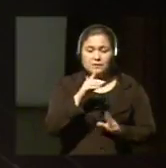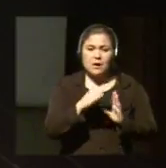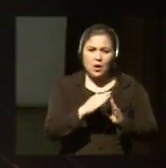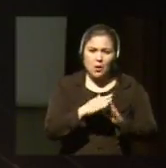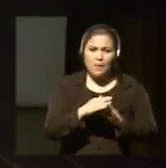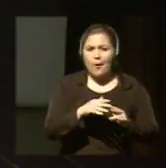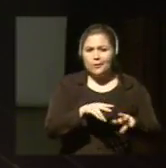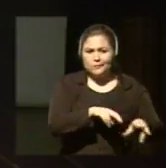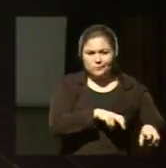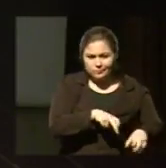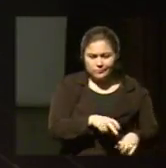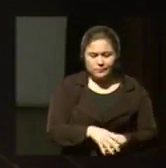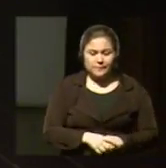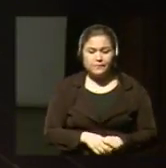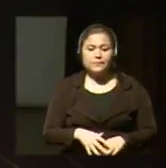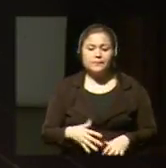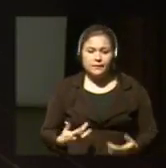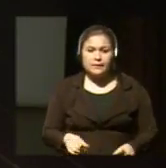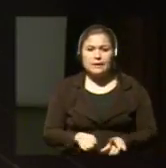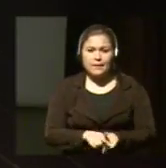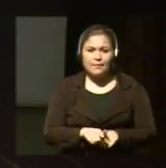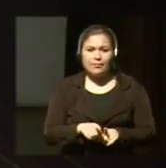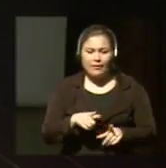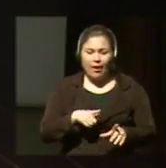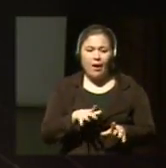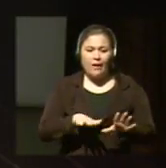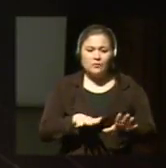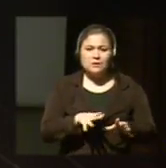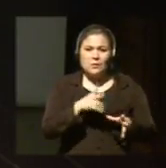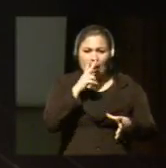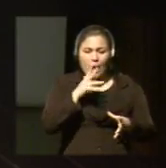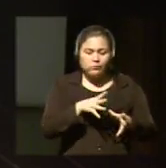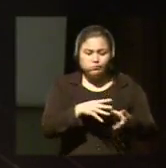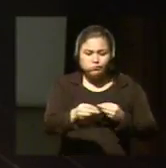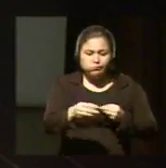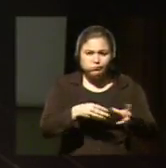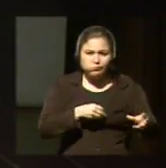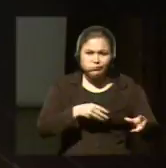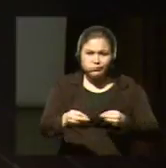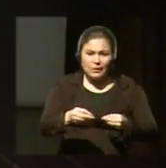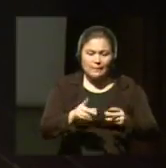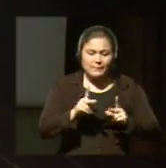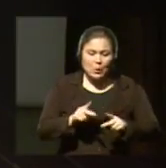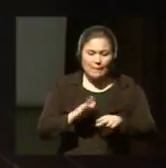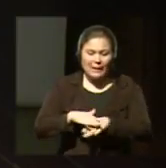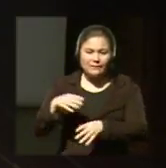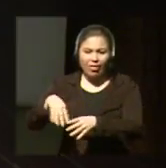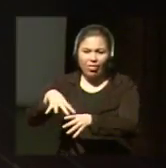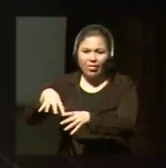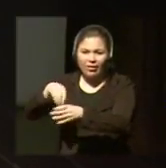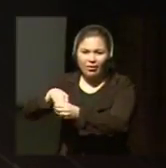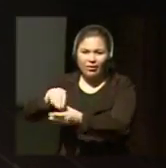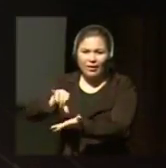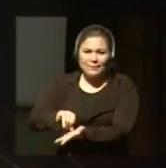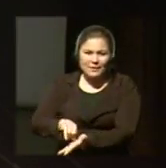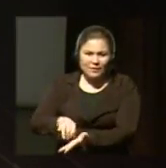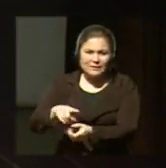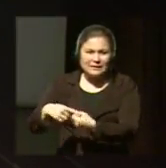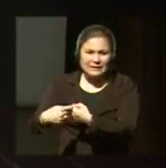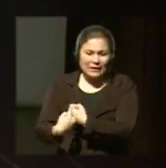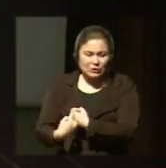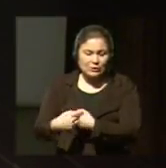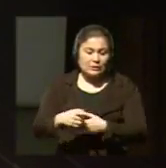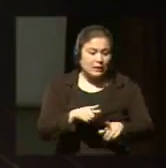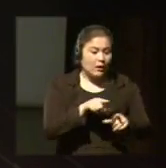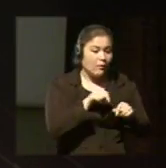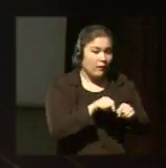zona rural. Então também tem essa fuga da zona rural, cada vez mais pessoas nas cidades e os idosos ficam sobrando